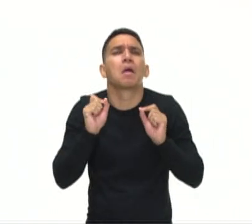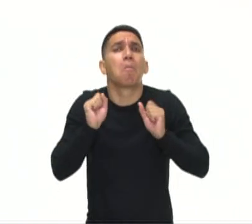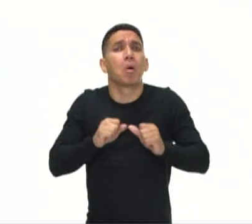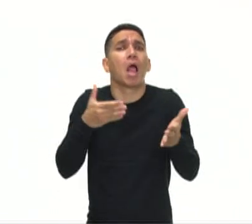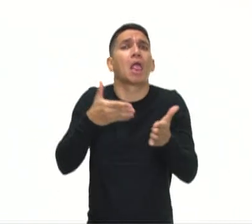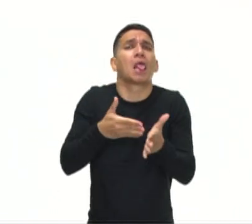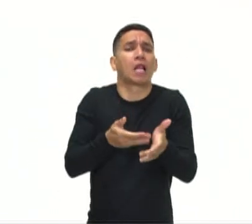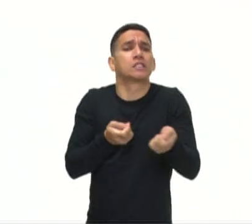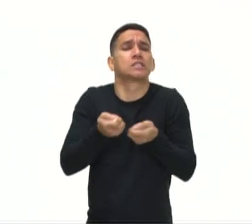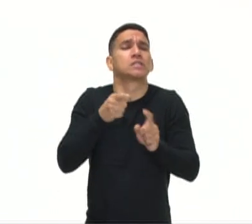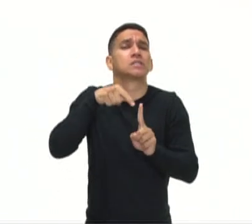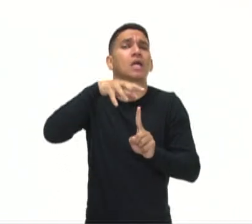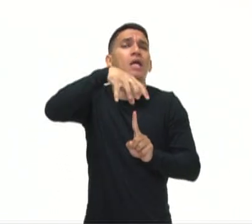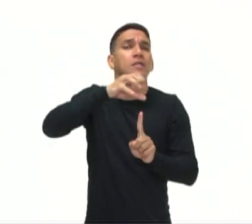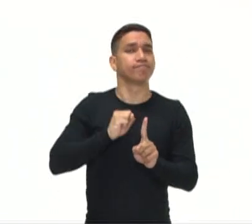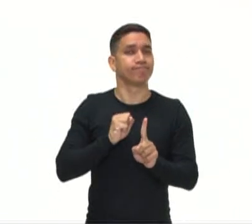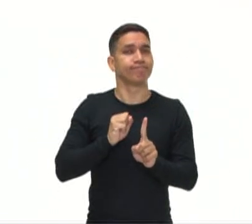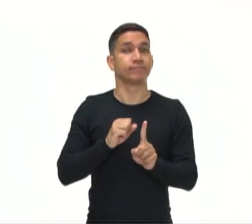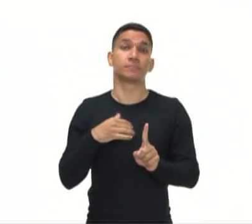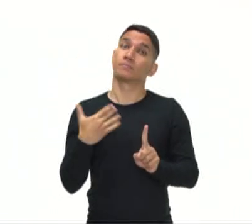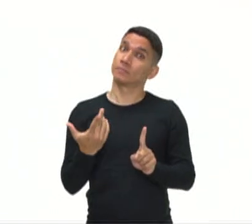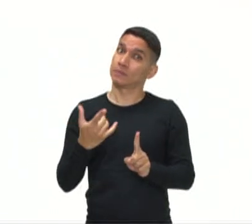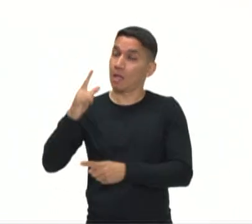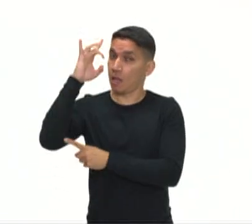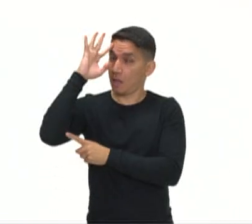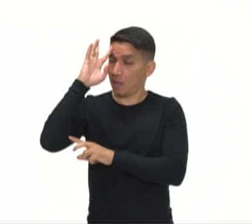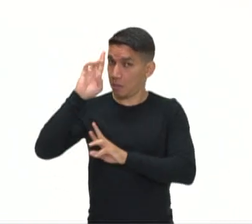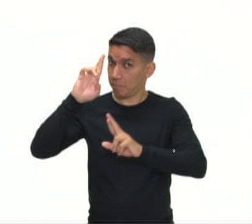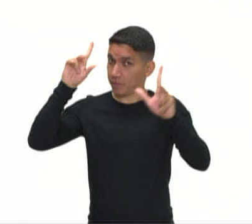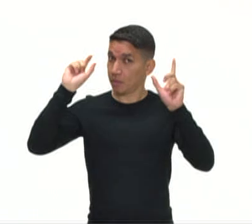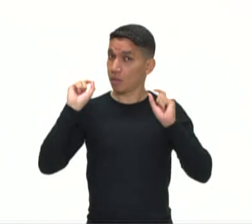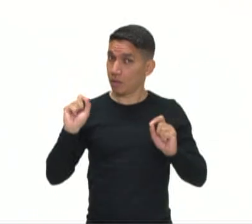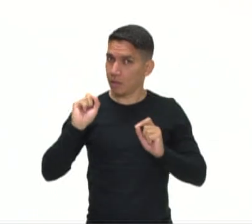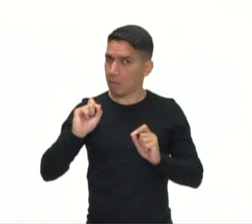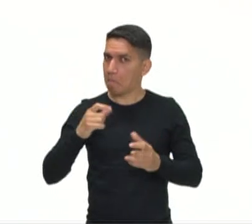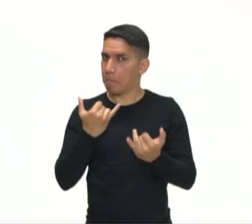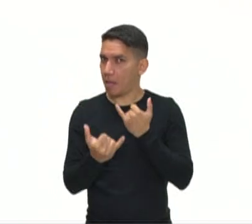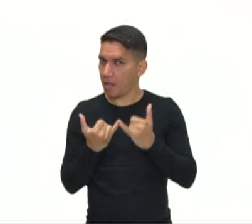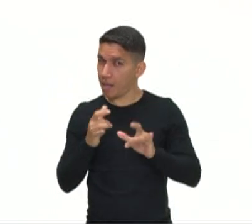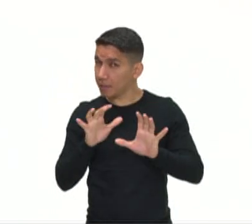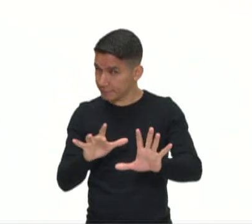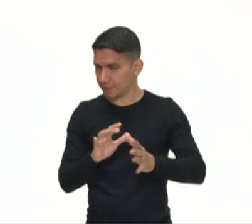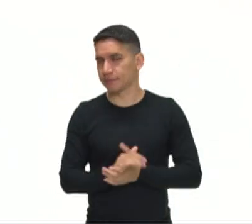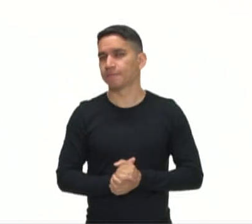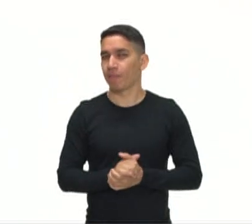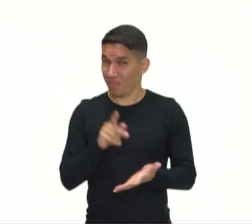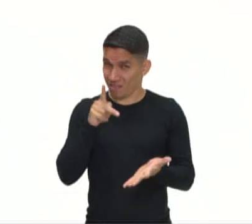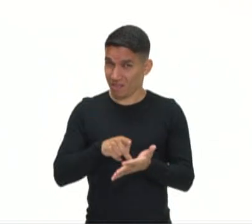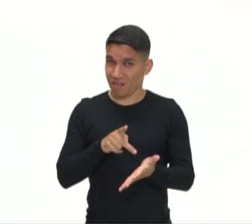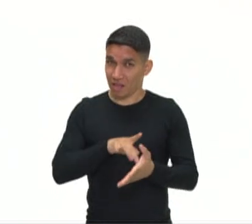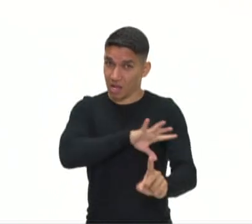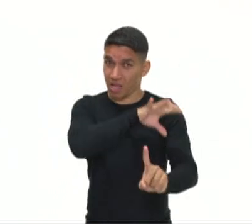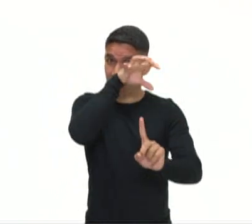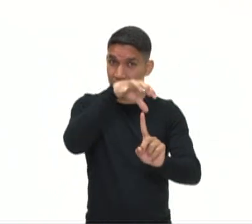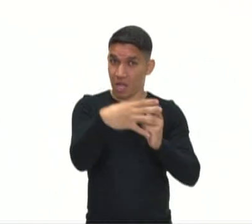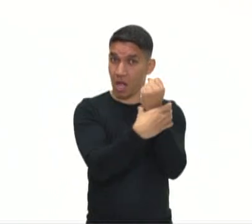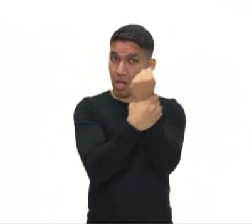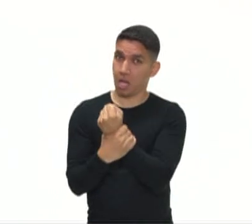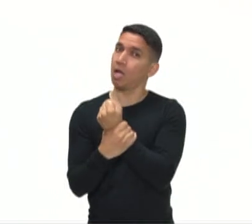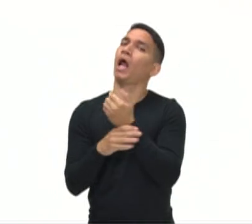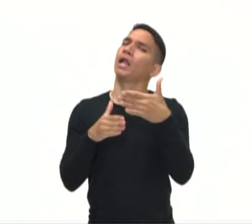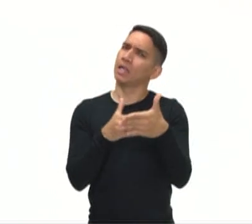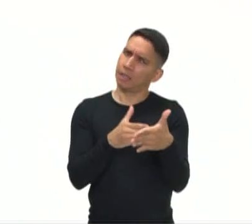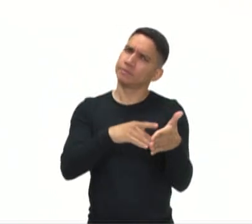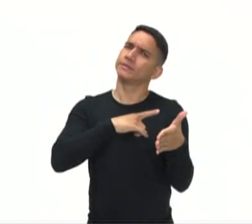rei? Ao contrário do que possa parecer, o poder do rei absolutista tinha